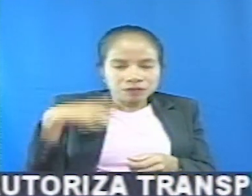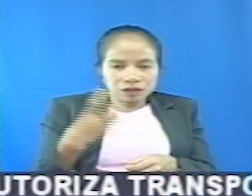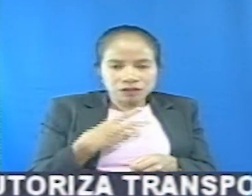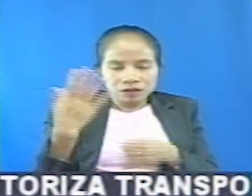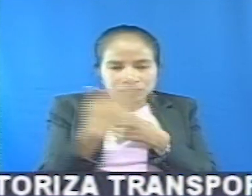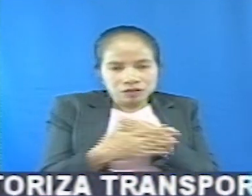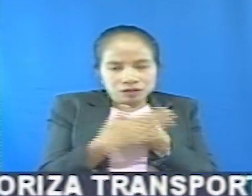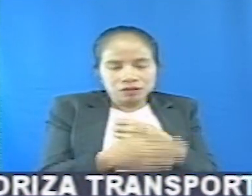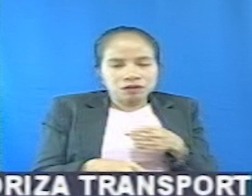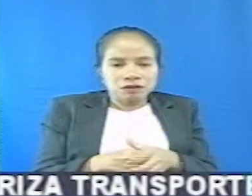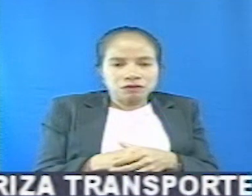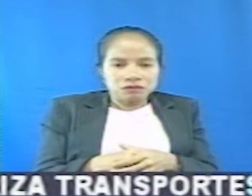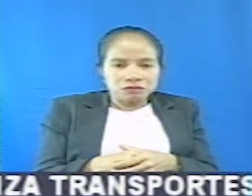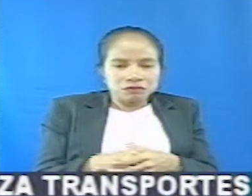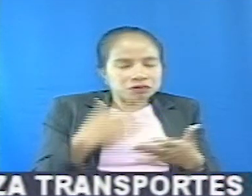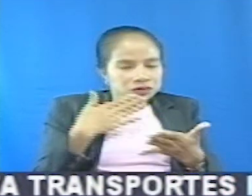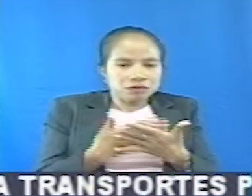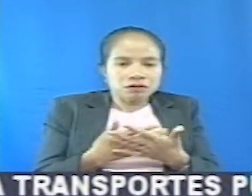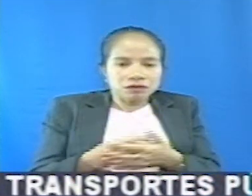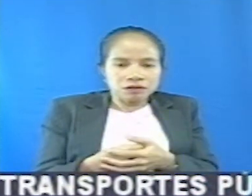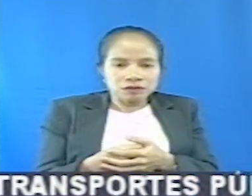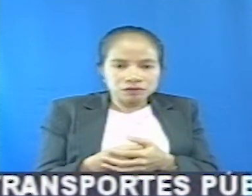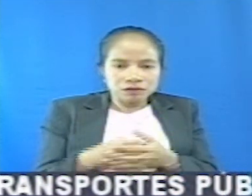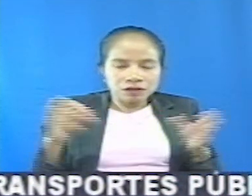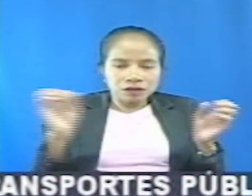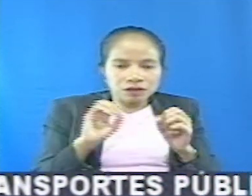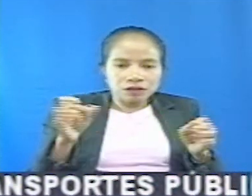né? Abençoado, né?